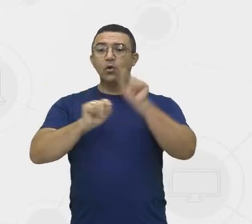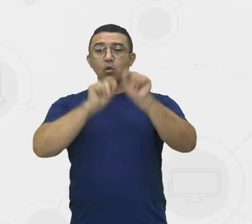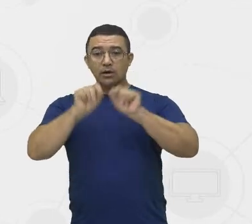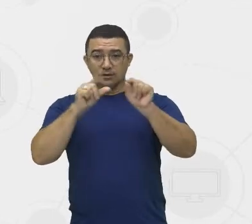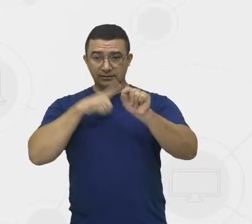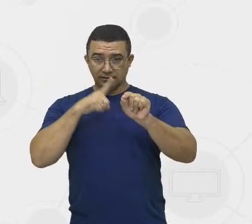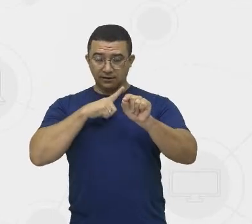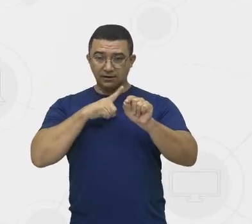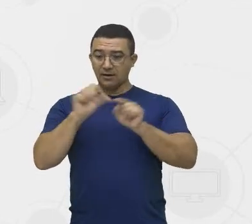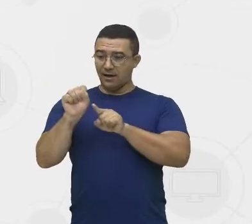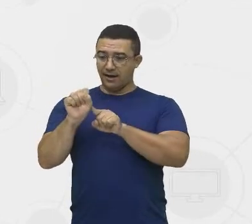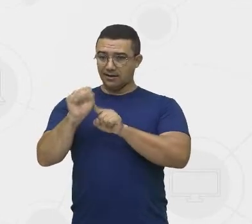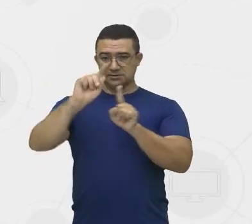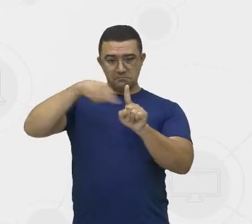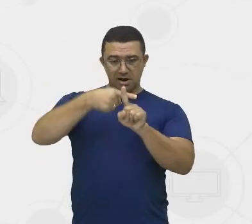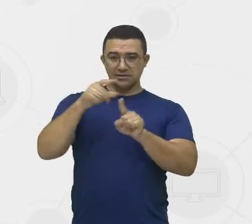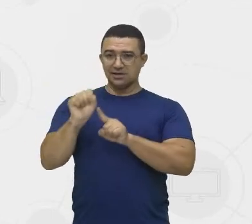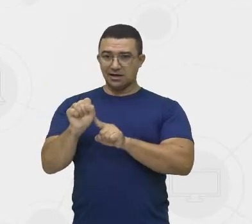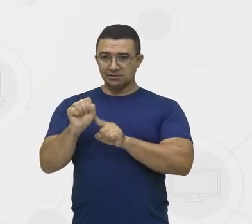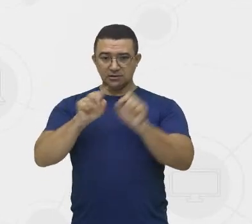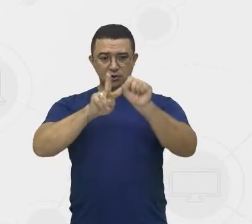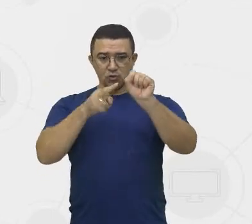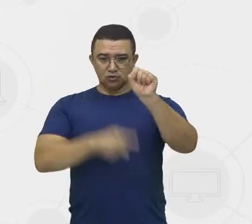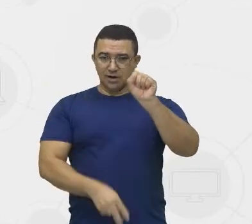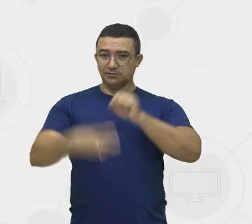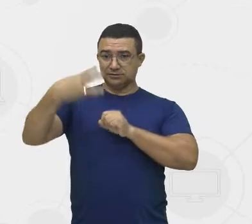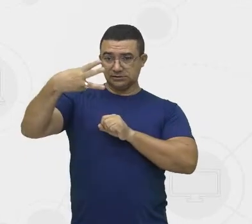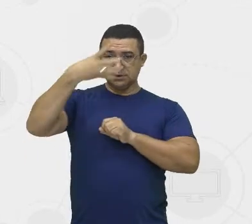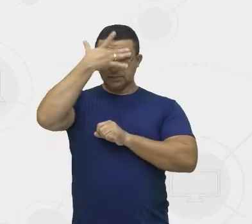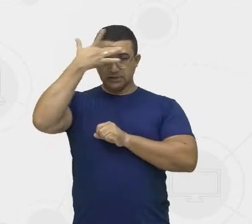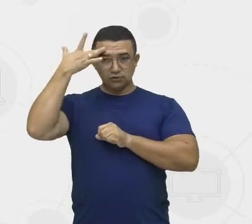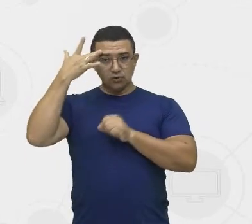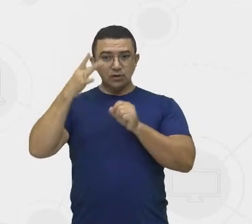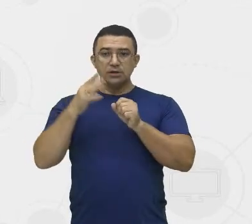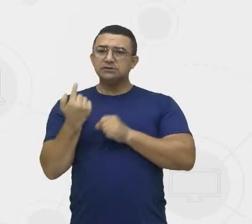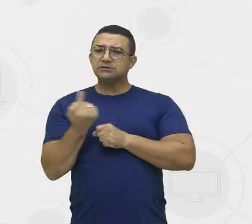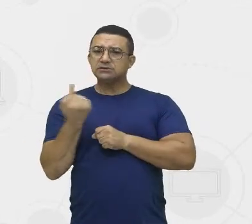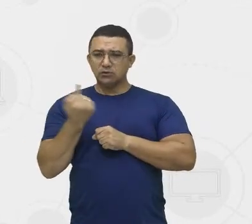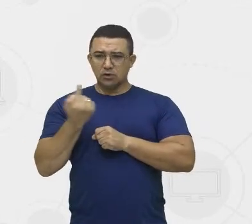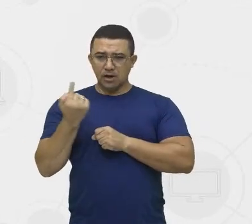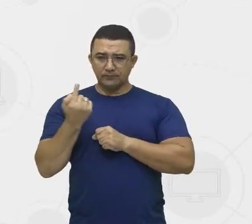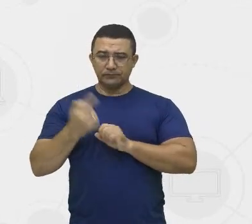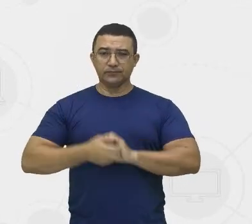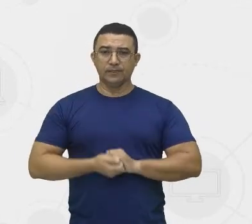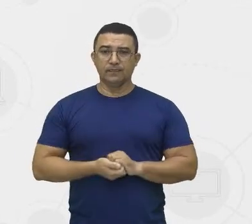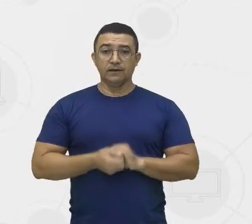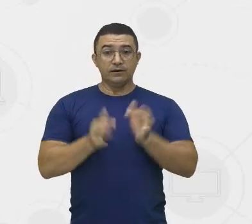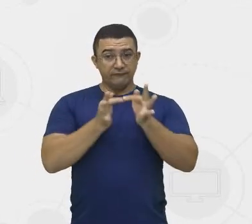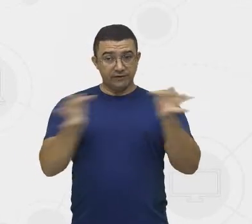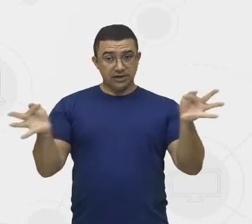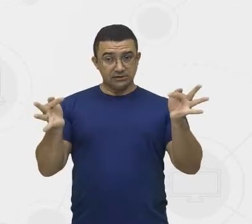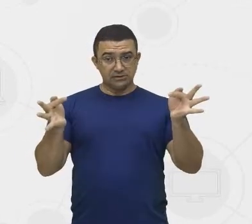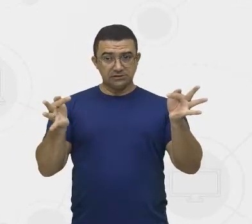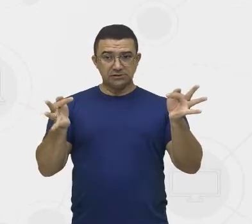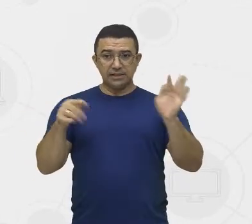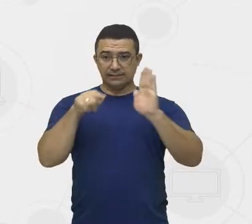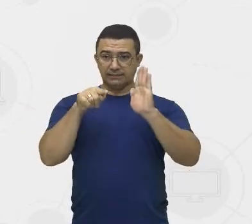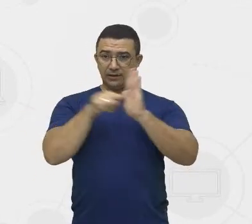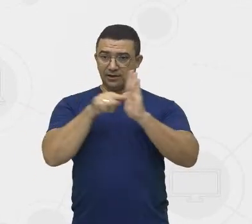do S, conjugado já com terceira pessoa do singular. E já nas frases aí negativas e interrogativas, nós temos,